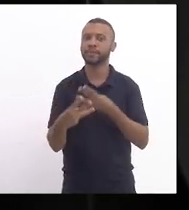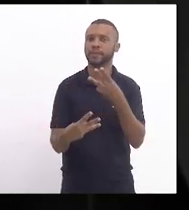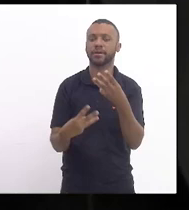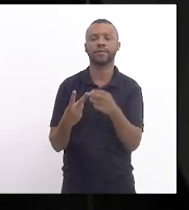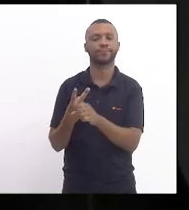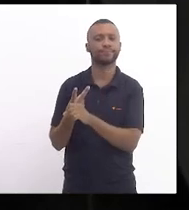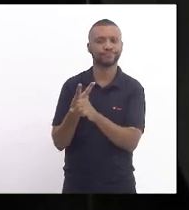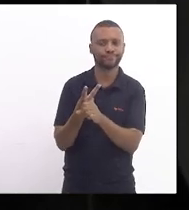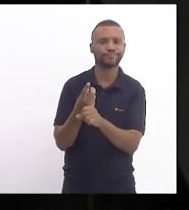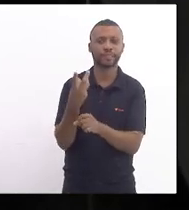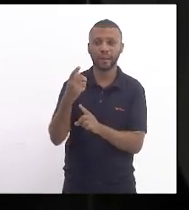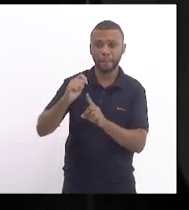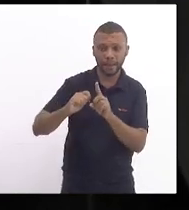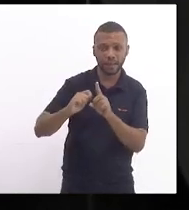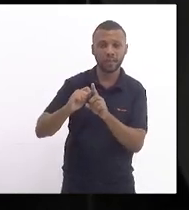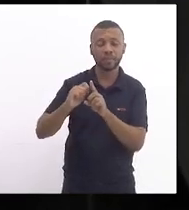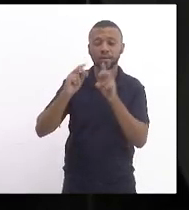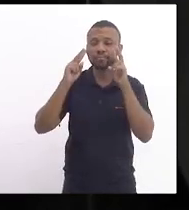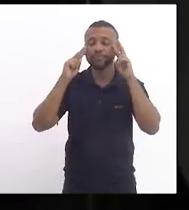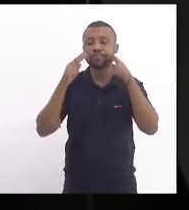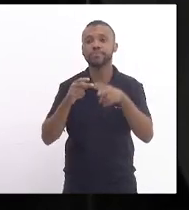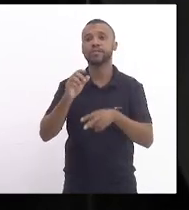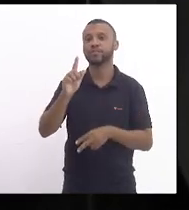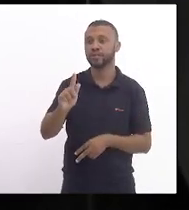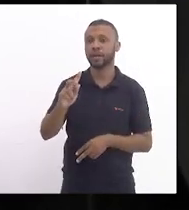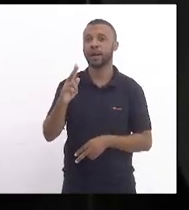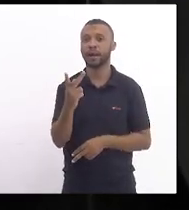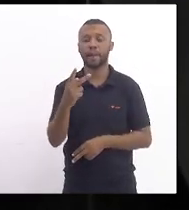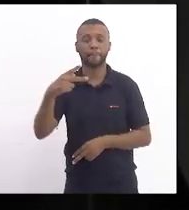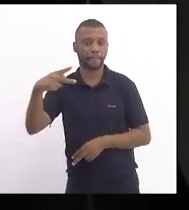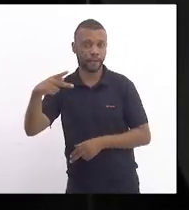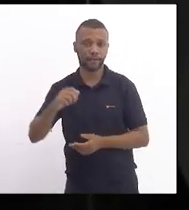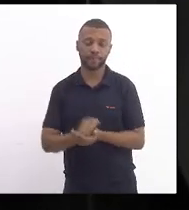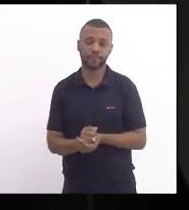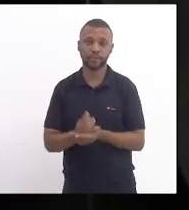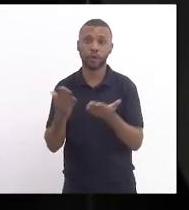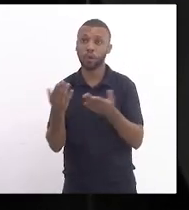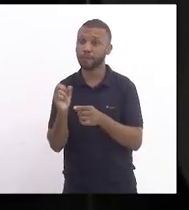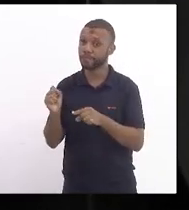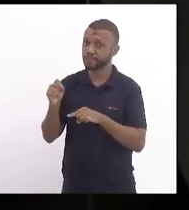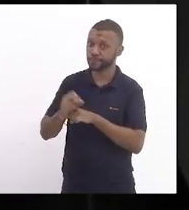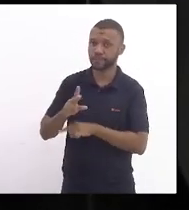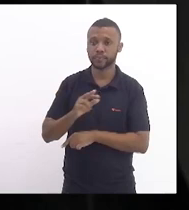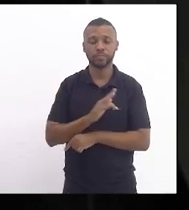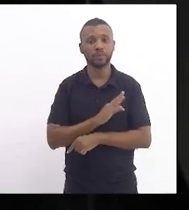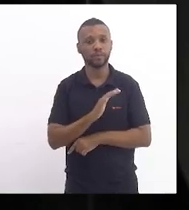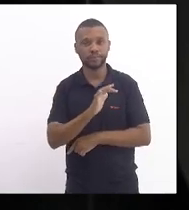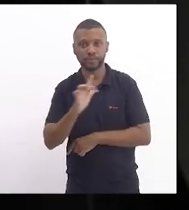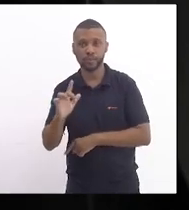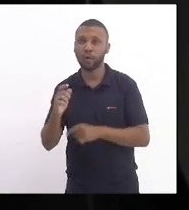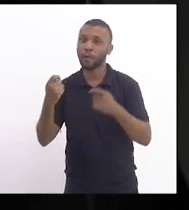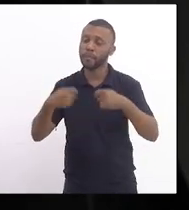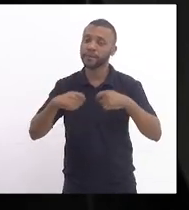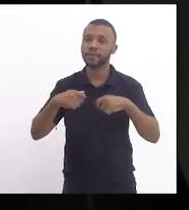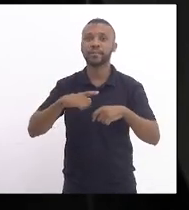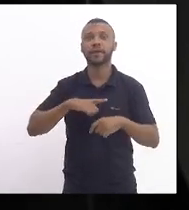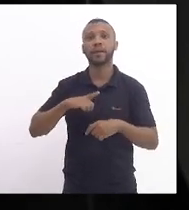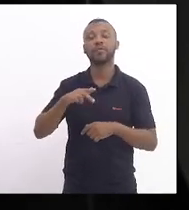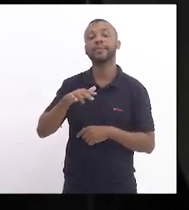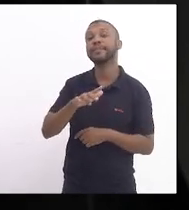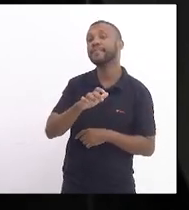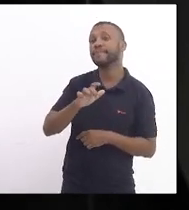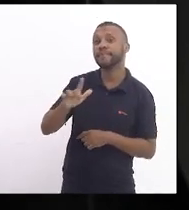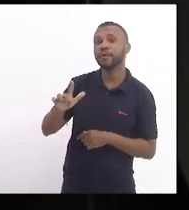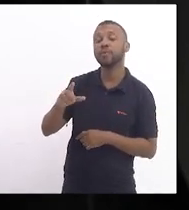levando em conta a ghp a polícia civil hoje para ingressar na Polícia Civil eu preciso do nível de